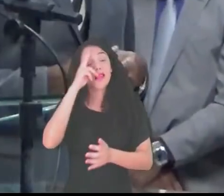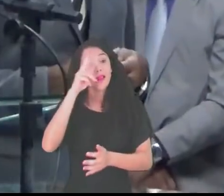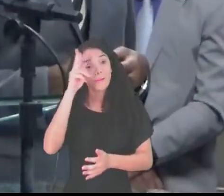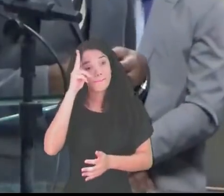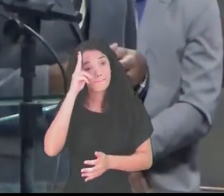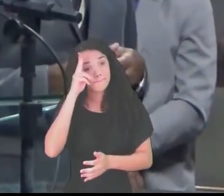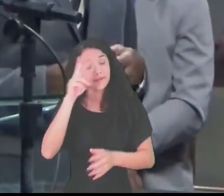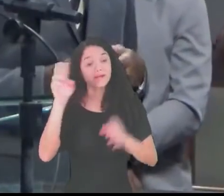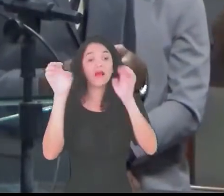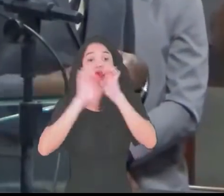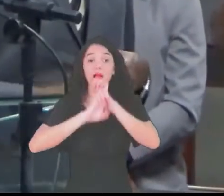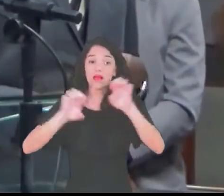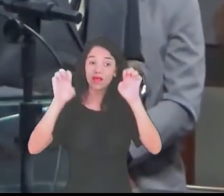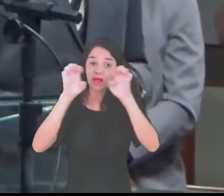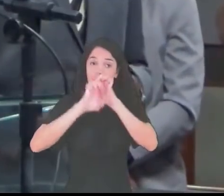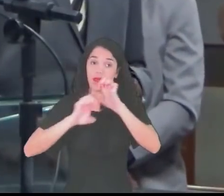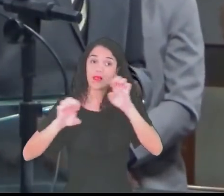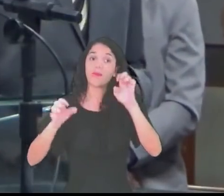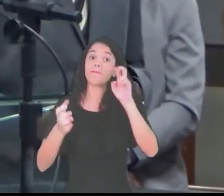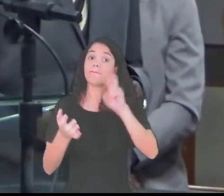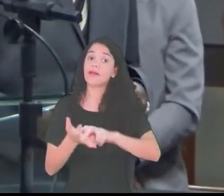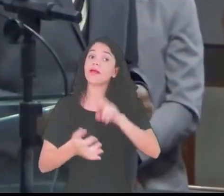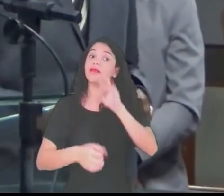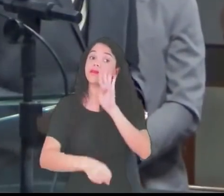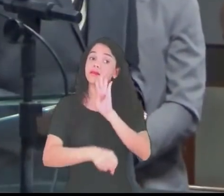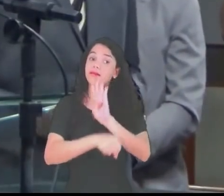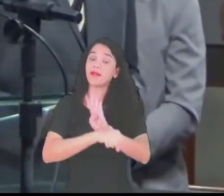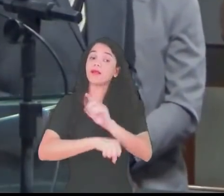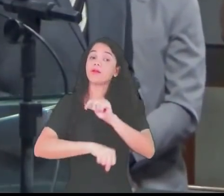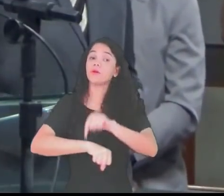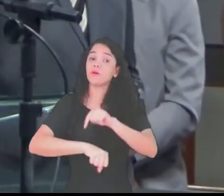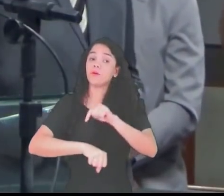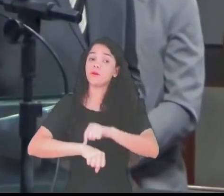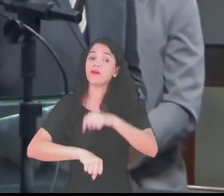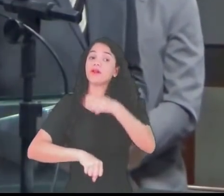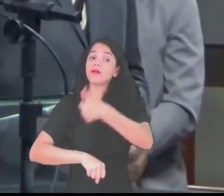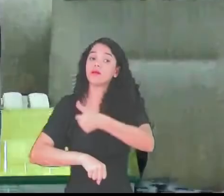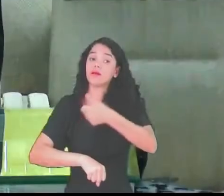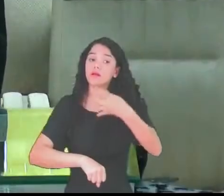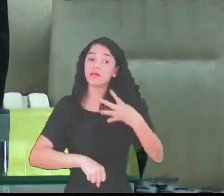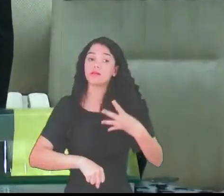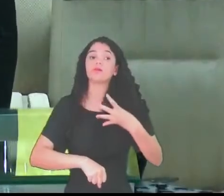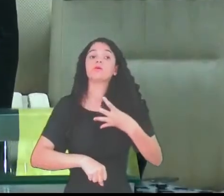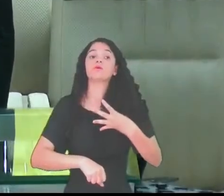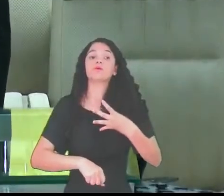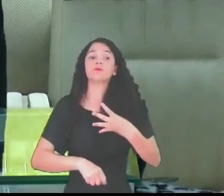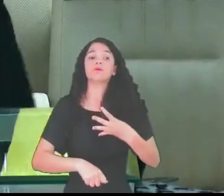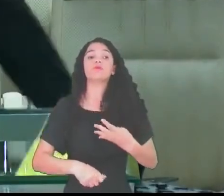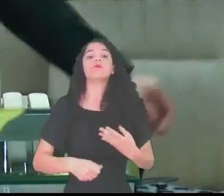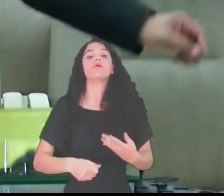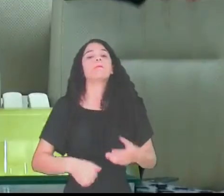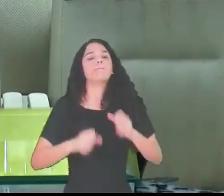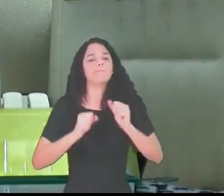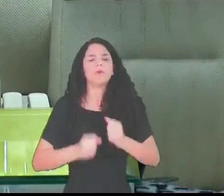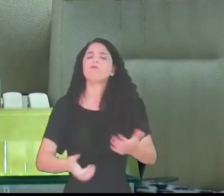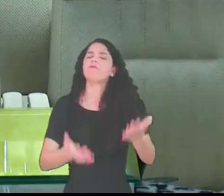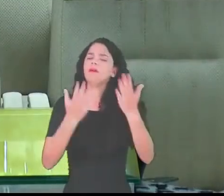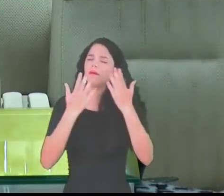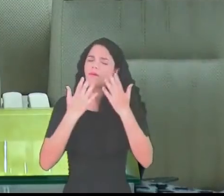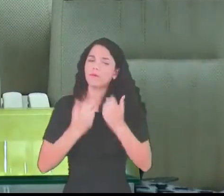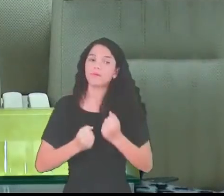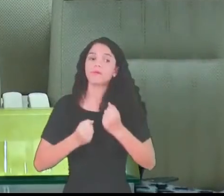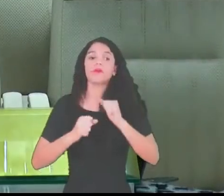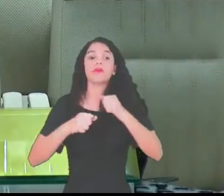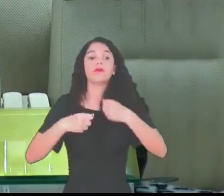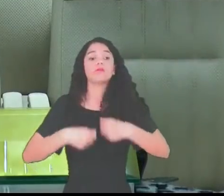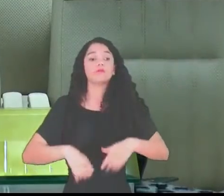tem evangelismo, a partir das 14 horas. O presbítero Tiago estará com os irmãos aqui, aqueles que puderem vir, venham em nome de Jesus. Amém? Levanta as vossas